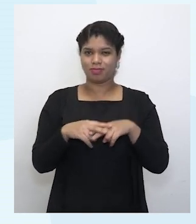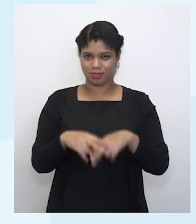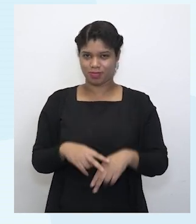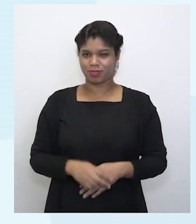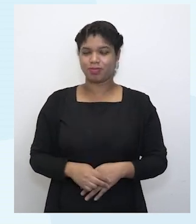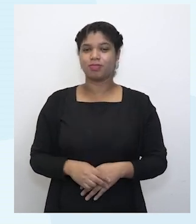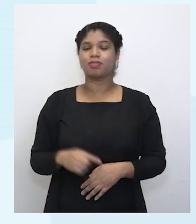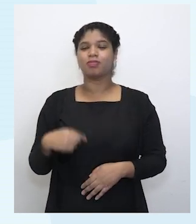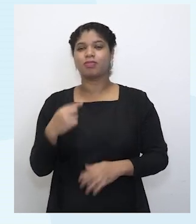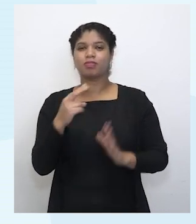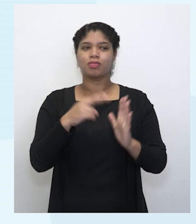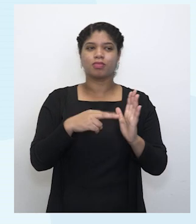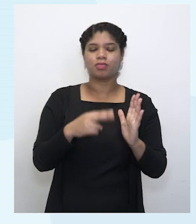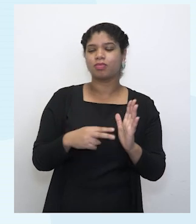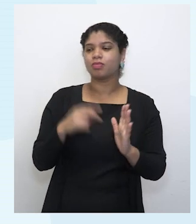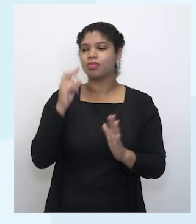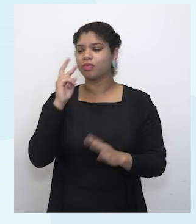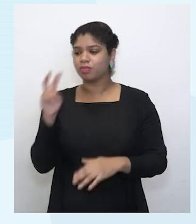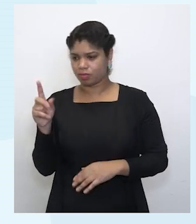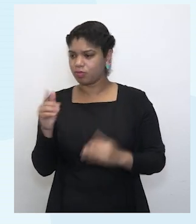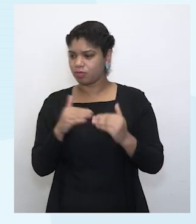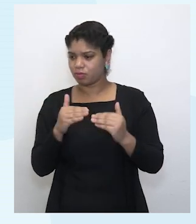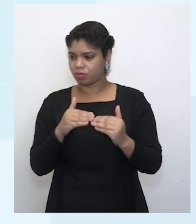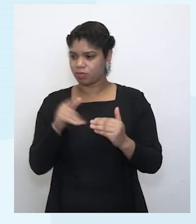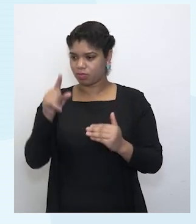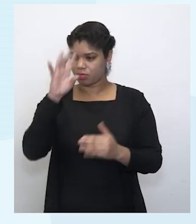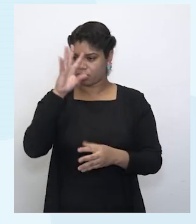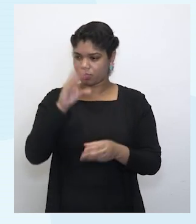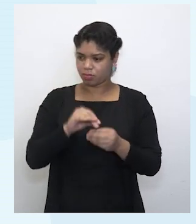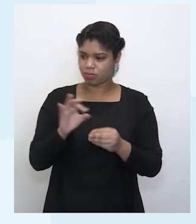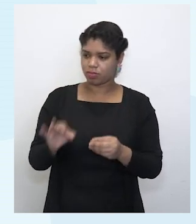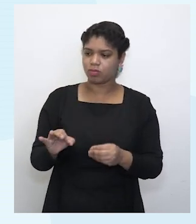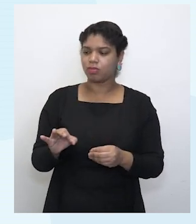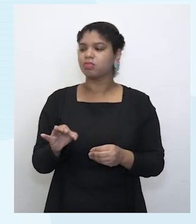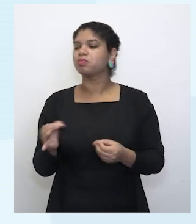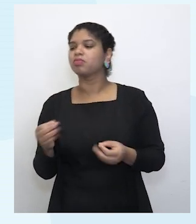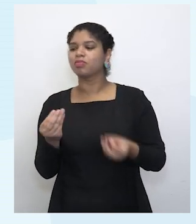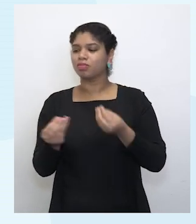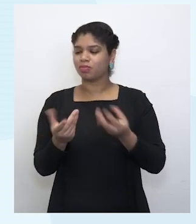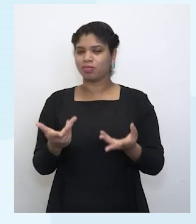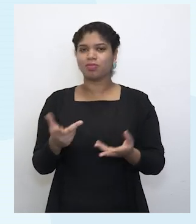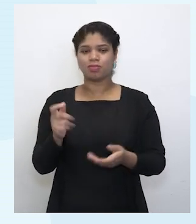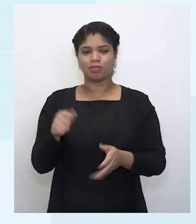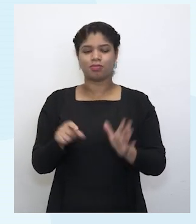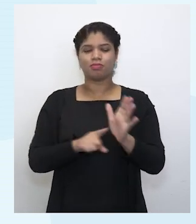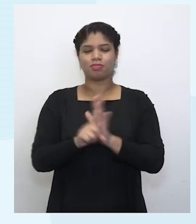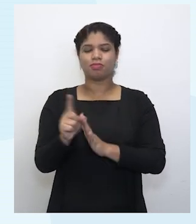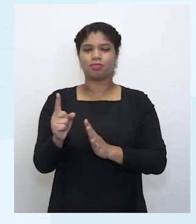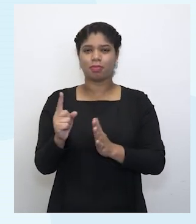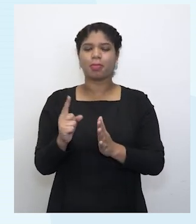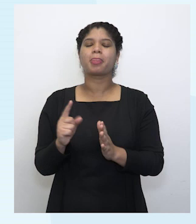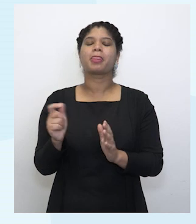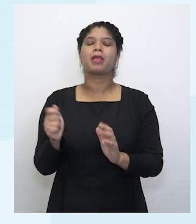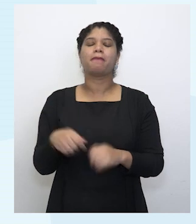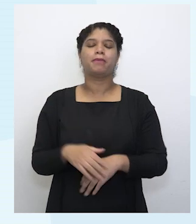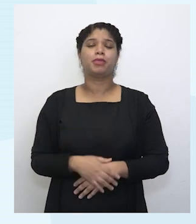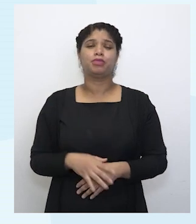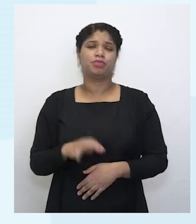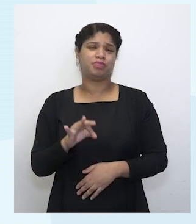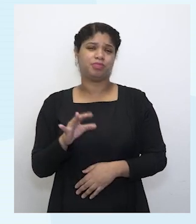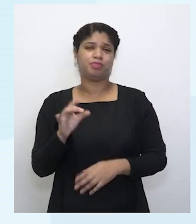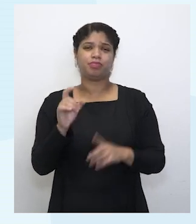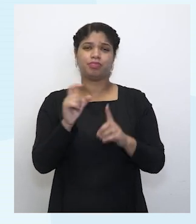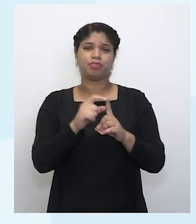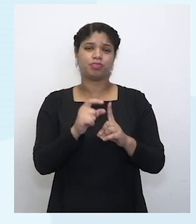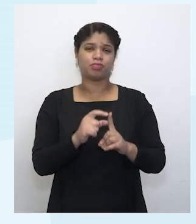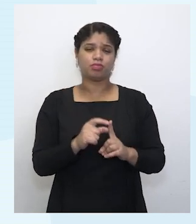dar conta com os estudantes dessas questões que vão além aí de apenas conhecer ou não o